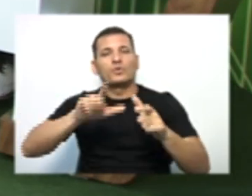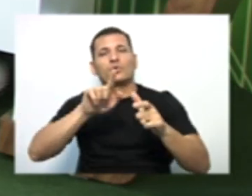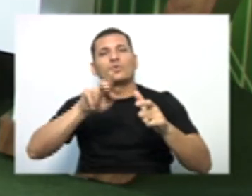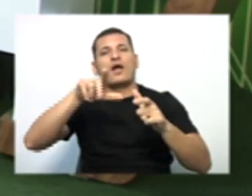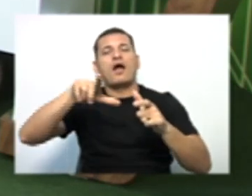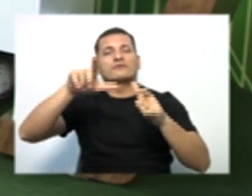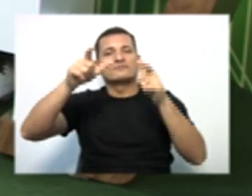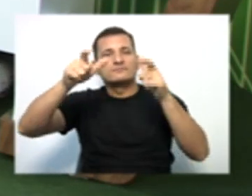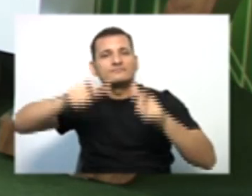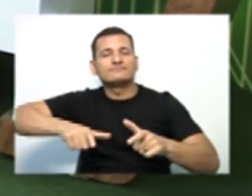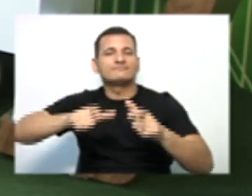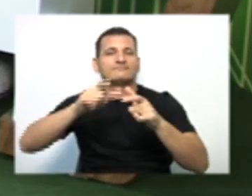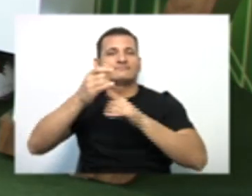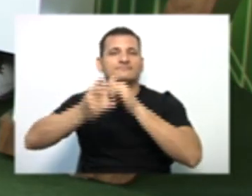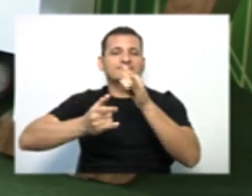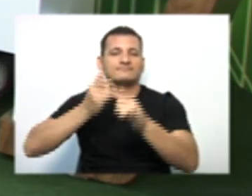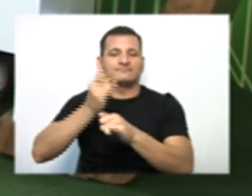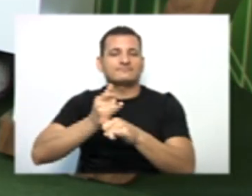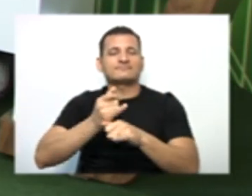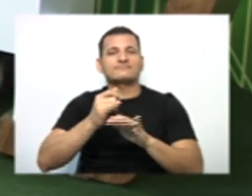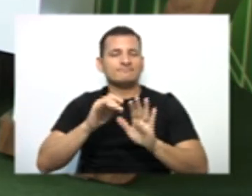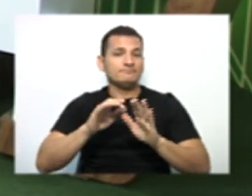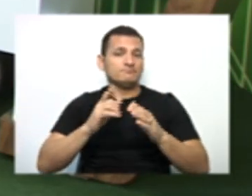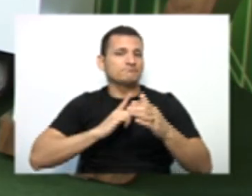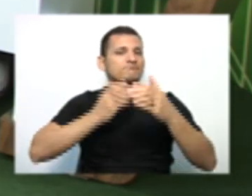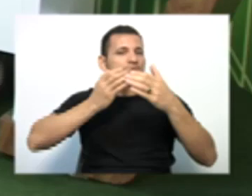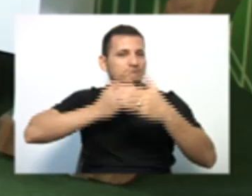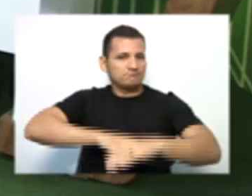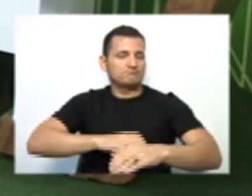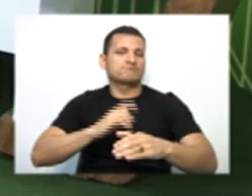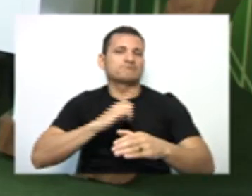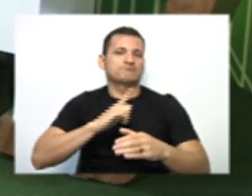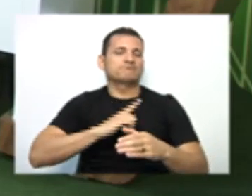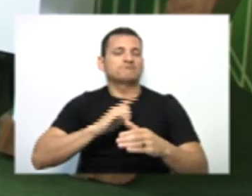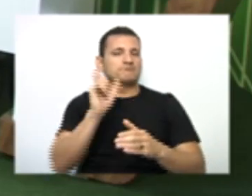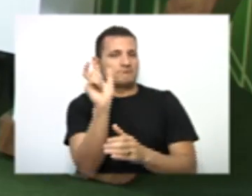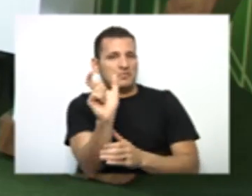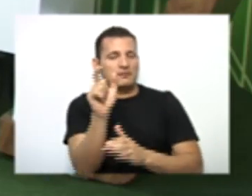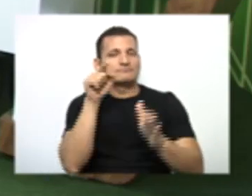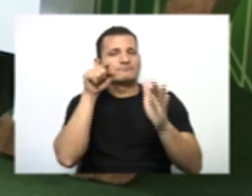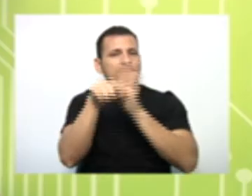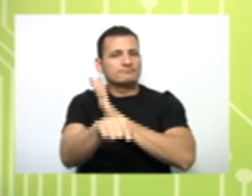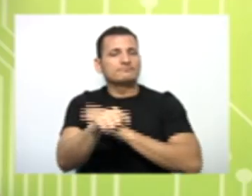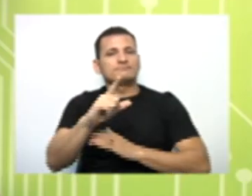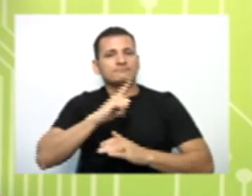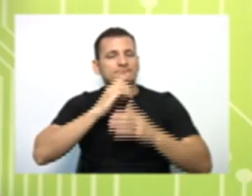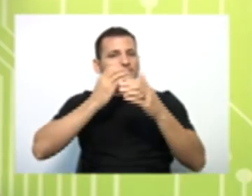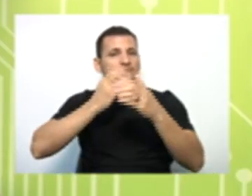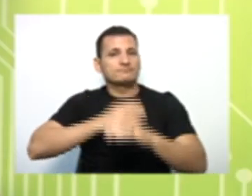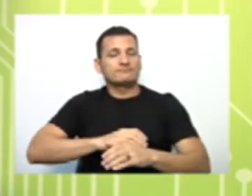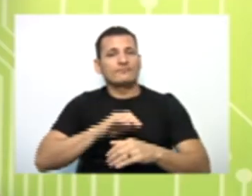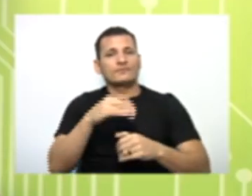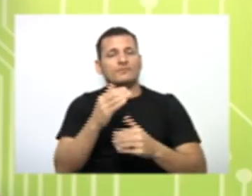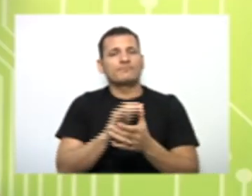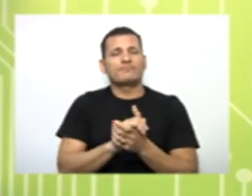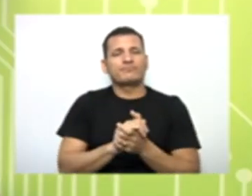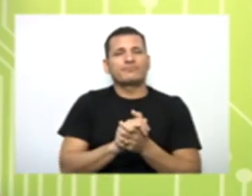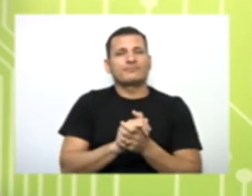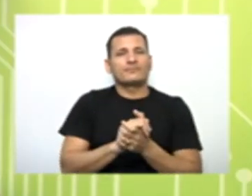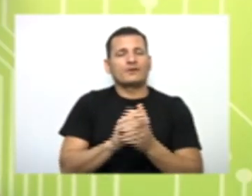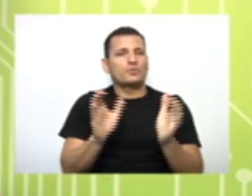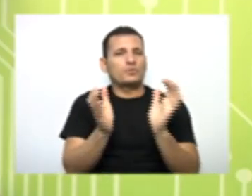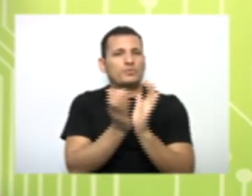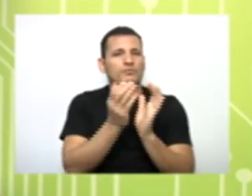a internet. O sítio é usado ainda cai em concurso. Cai muito em concurso. Cai em concurso. Então, ou seja, o conjunto de páginas web, você